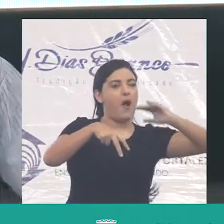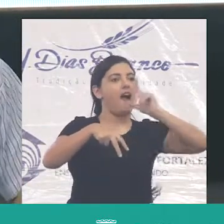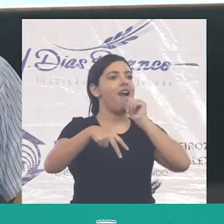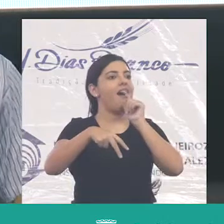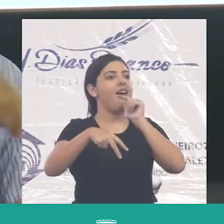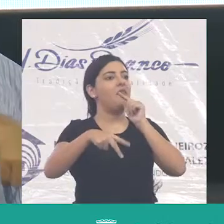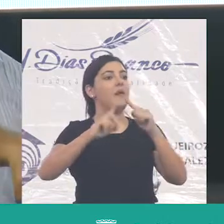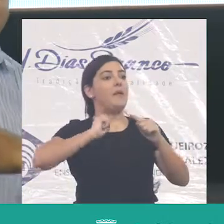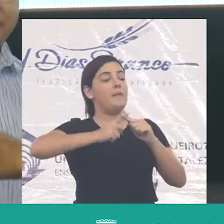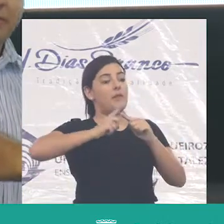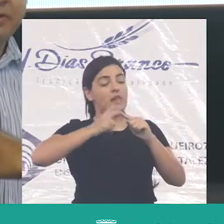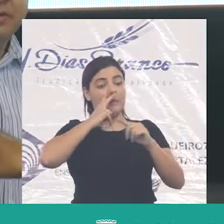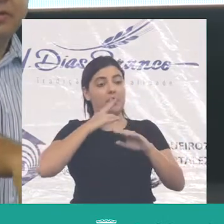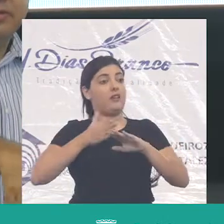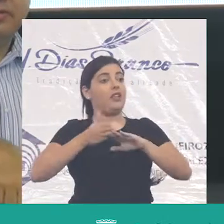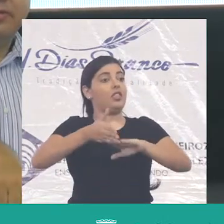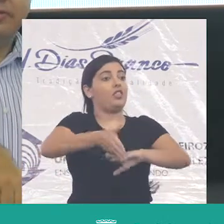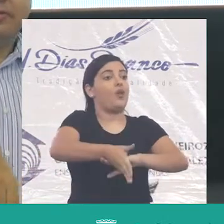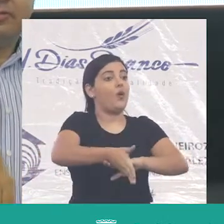quê? Porque você entrou.